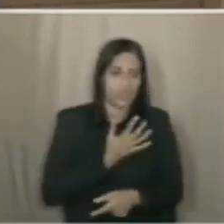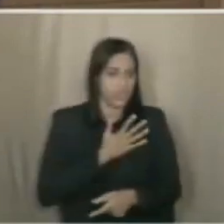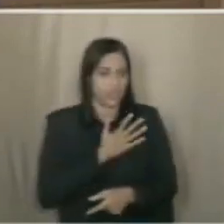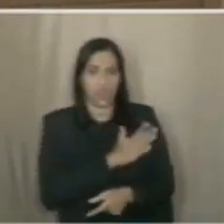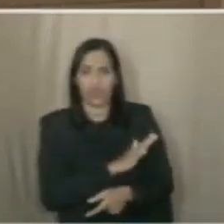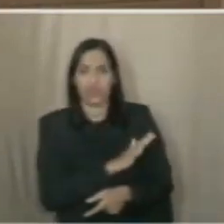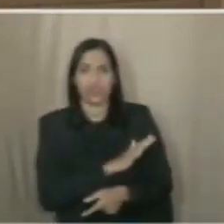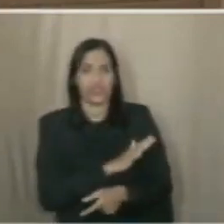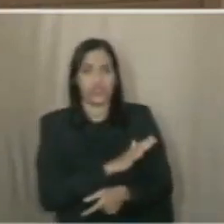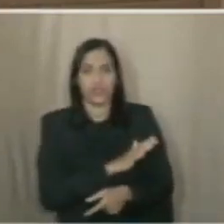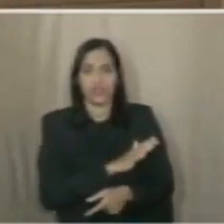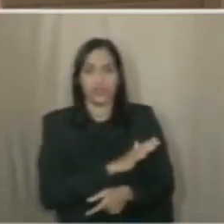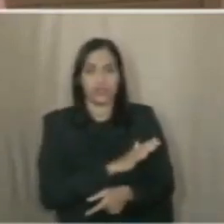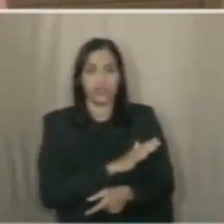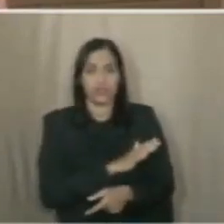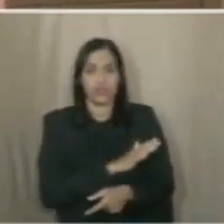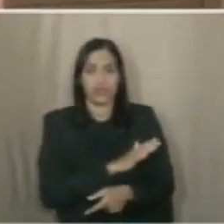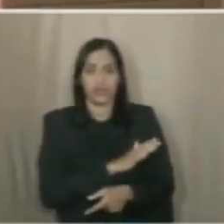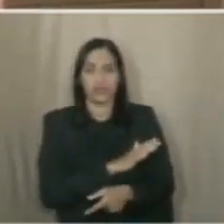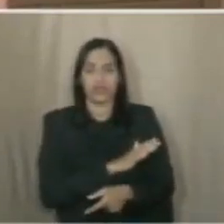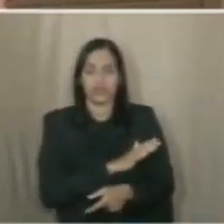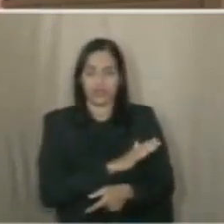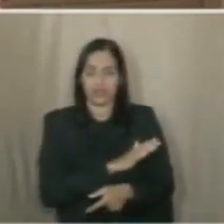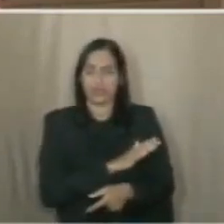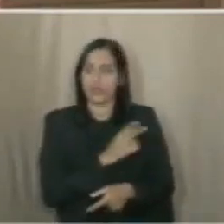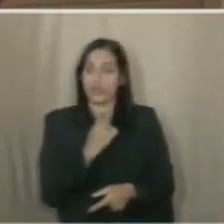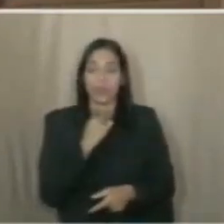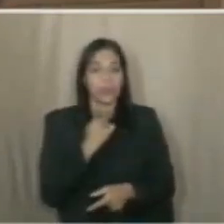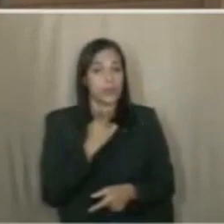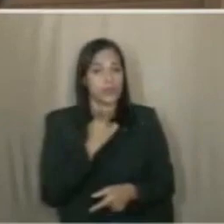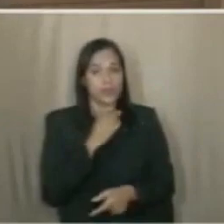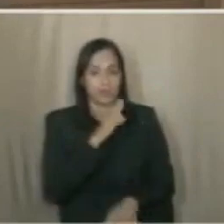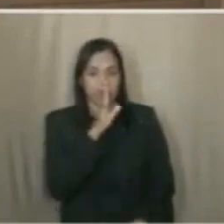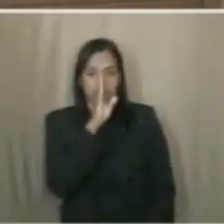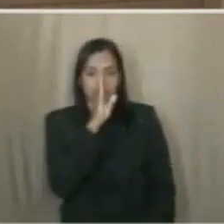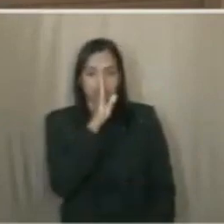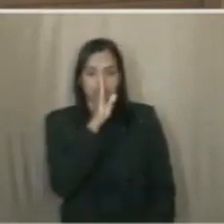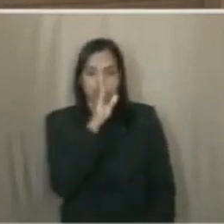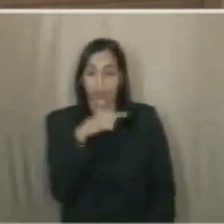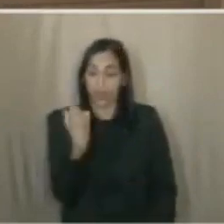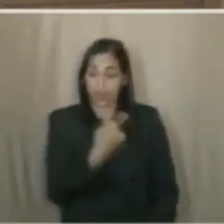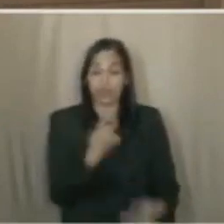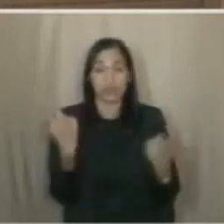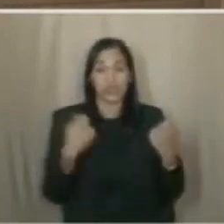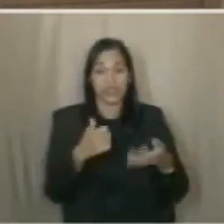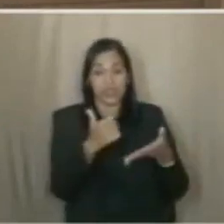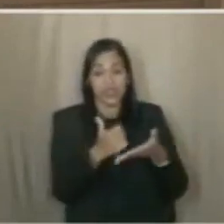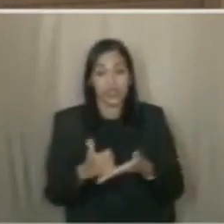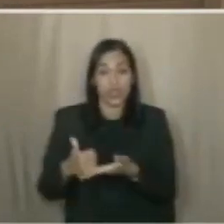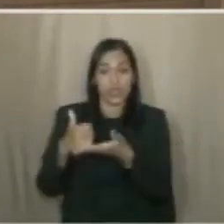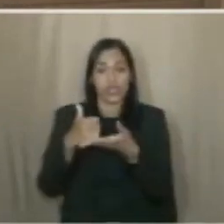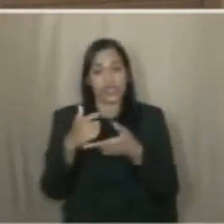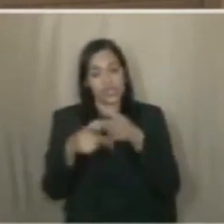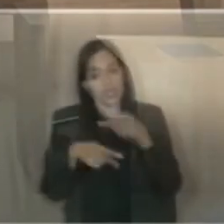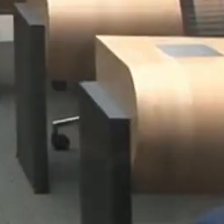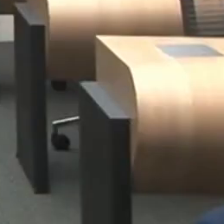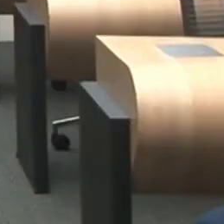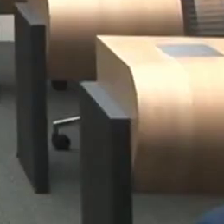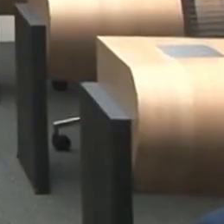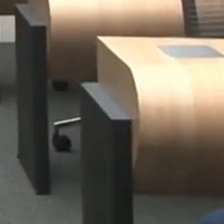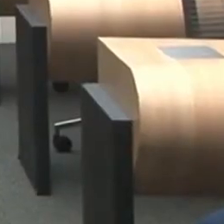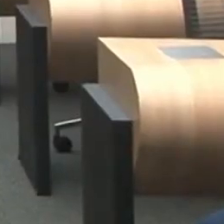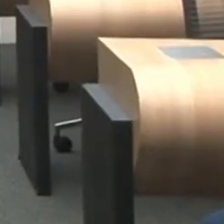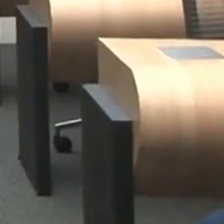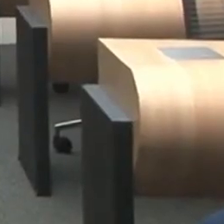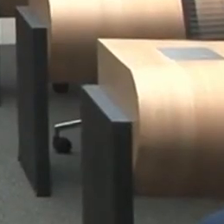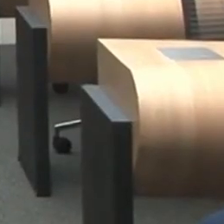detestamos, odiamos e desprezamos um genocídio étnico, não podemos nos calar e temos que nos solidarizar com o povo palestino. No